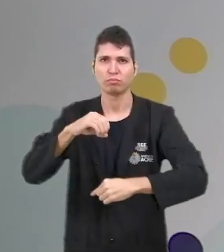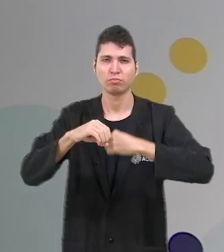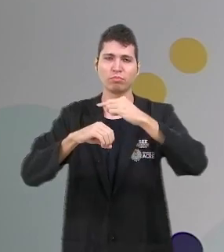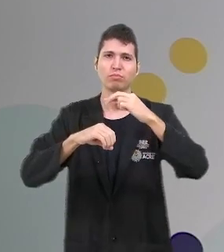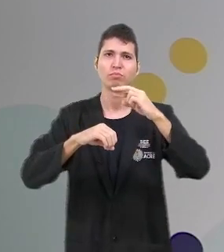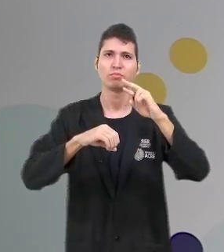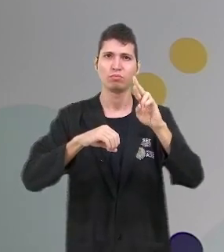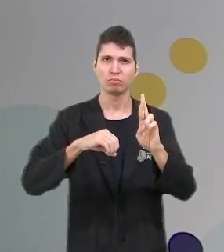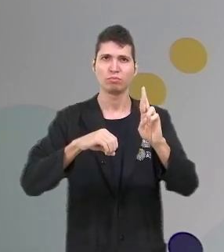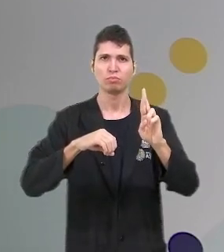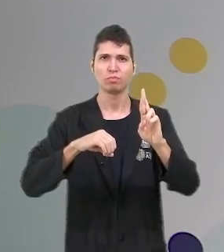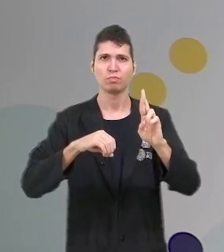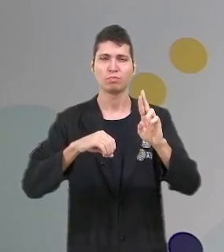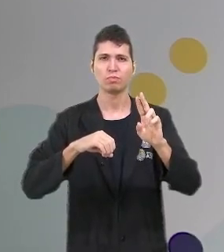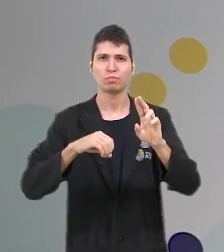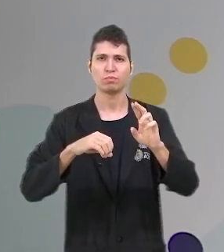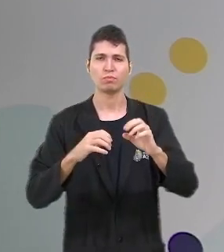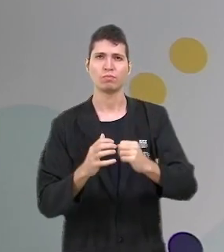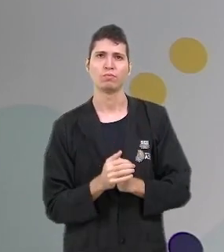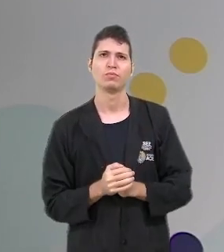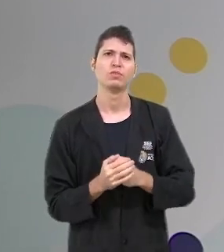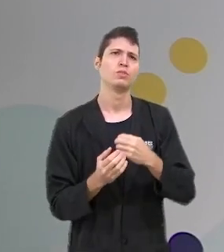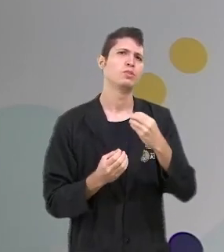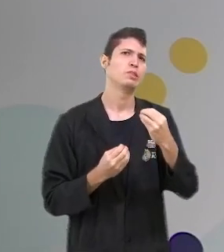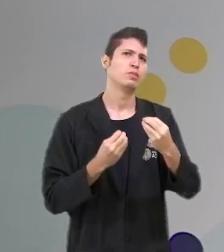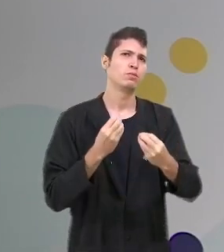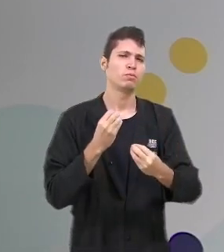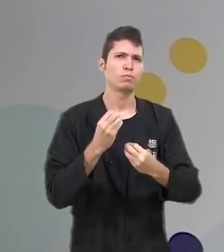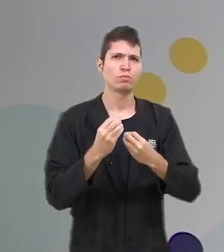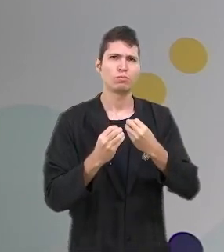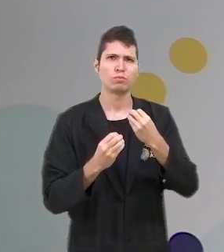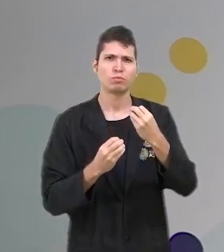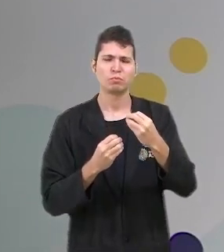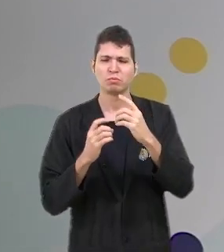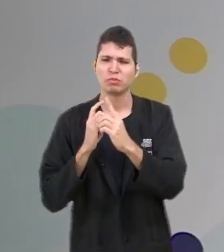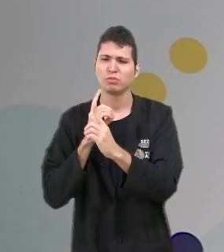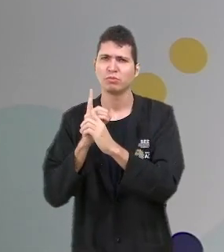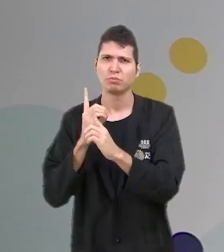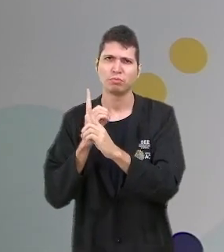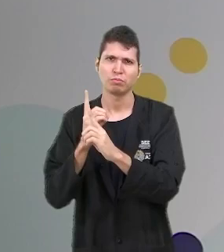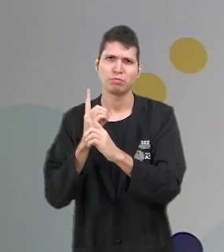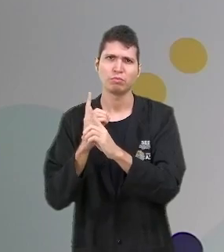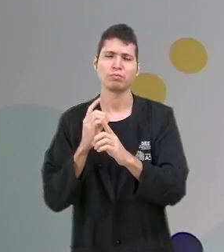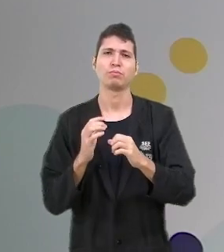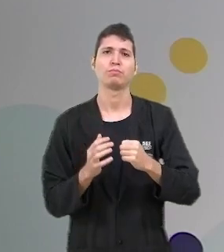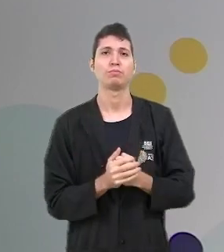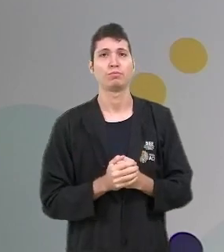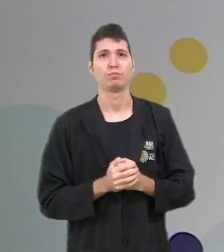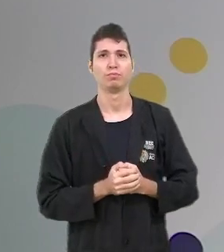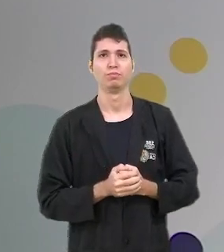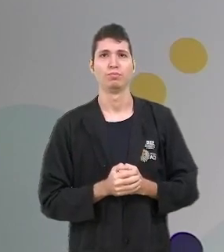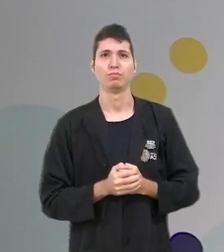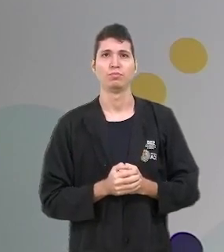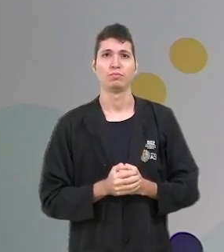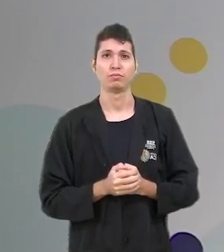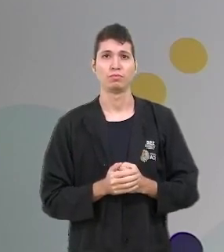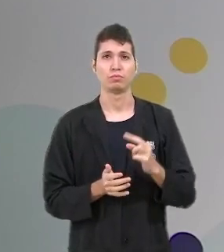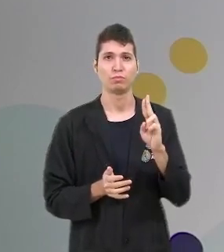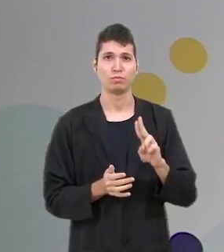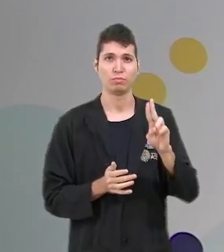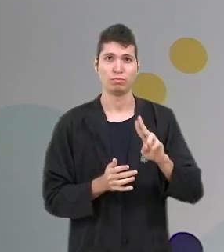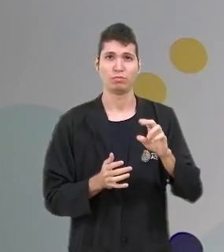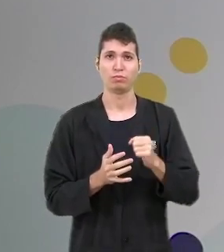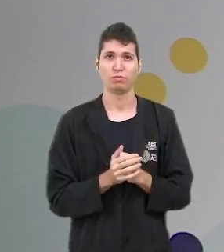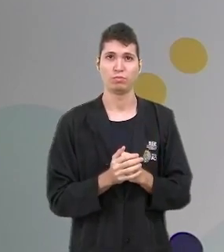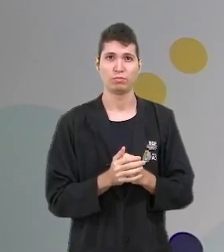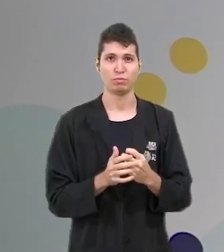Como que eles chegaram a essa conclusão do raio de todos os elementos químicos? Eles pegaram dois elementos, ou seja,